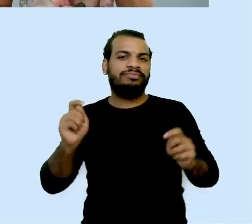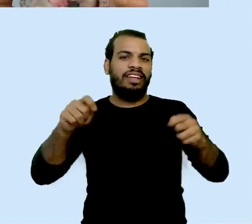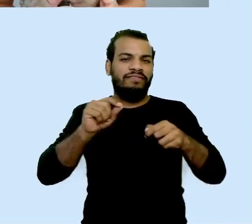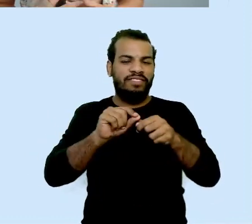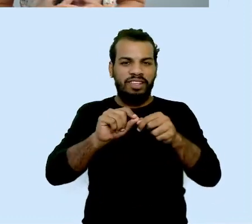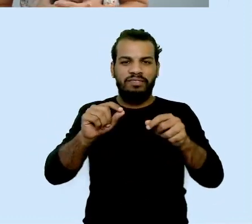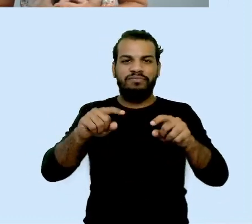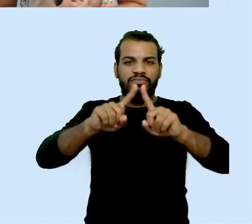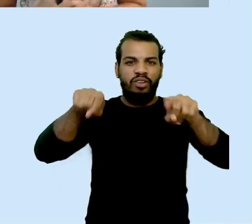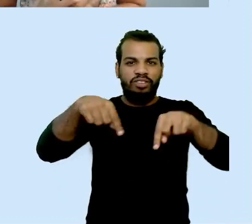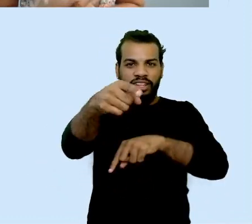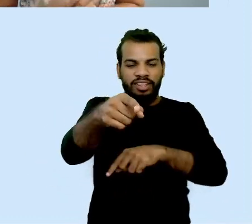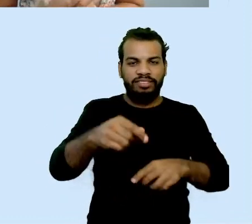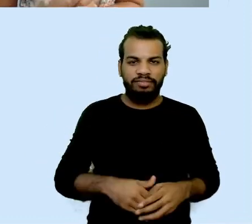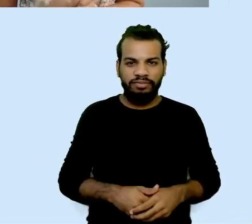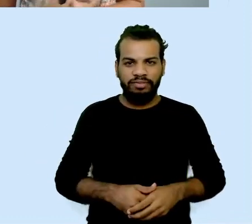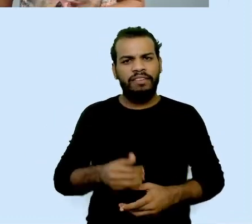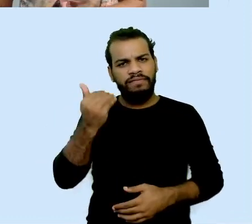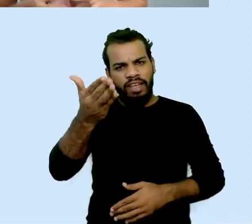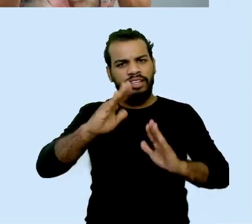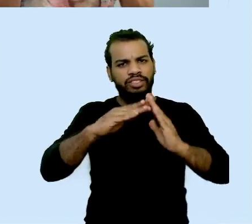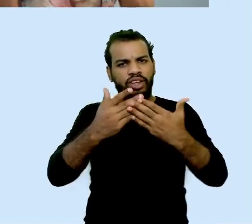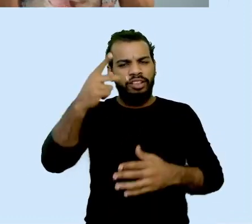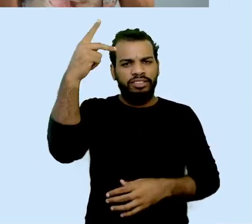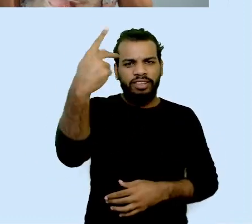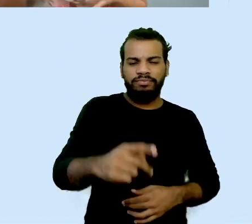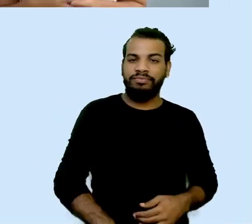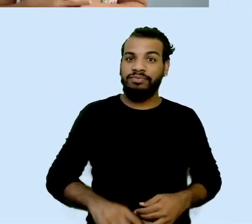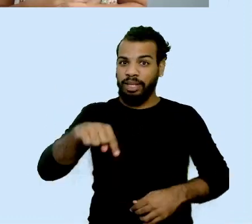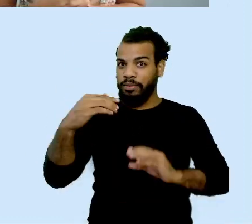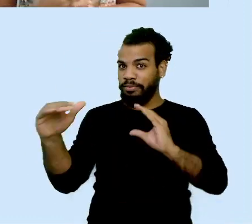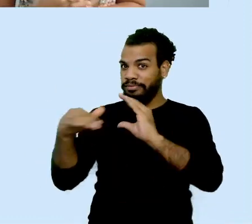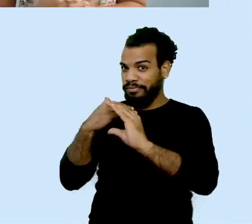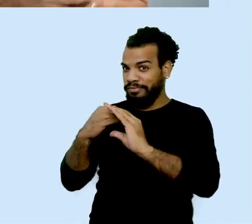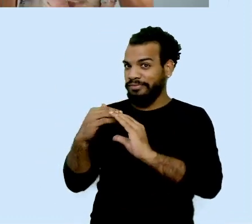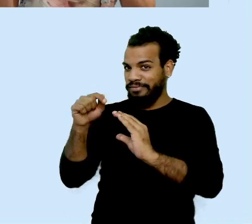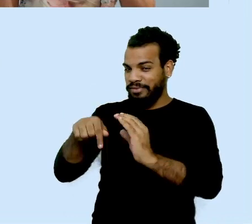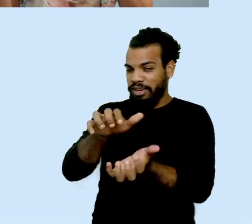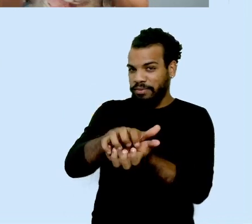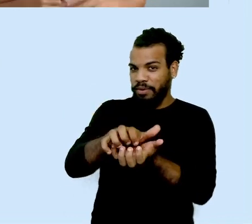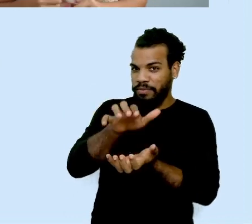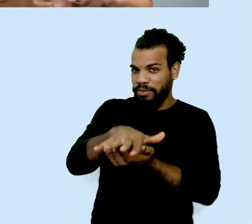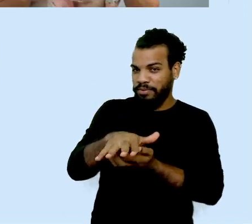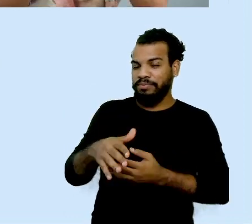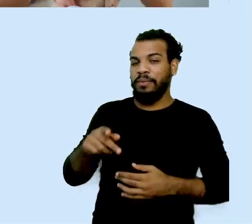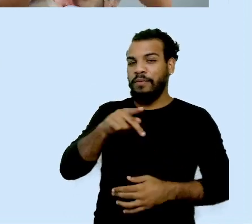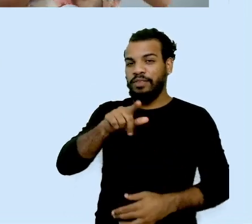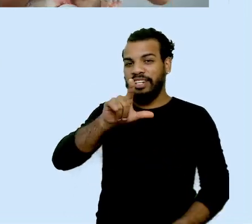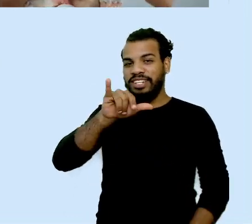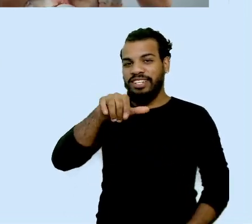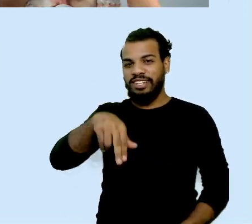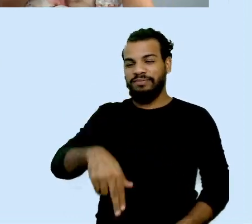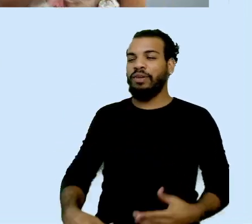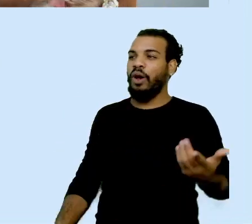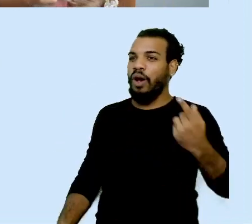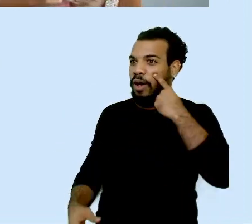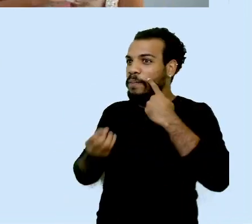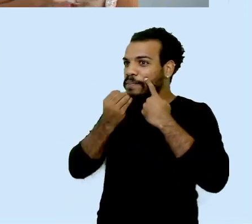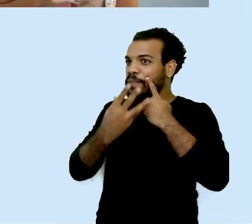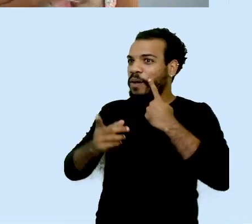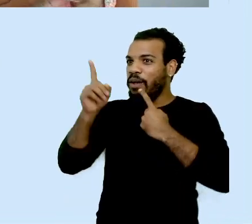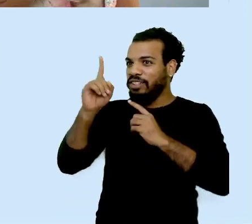Vai lá, topa esse projeto. Faz isso na sua escola. Depois manda um e-mail aqui para o EducaPE, procura a professora Lilian e diz, arrasamos lá na